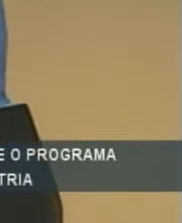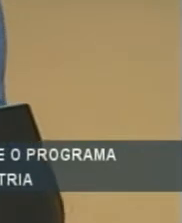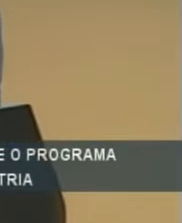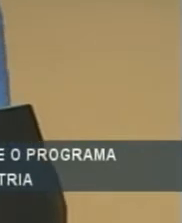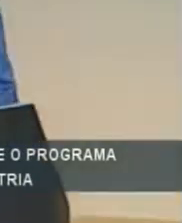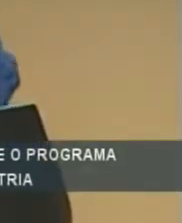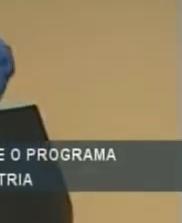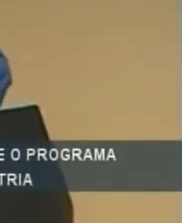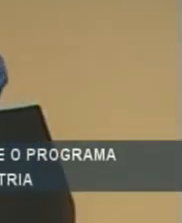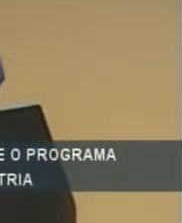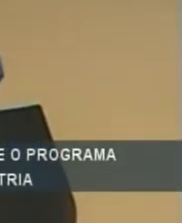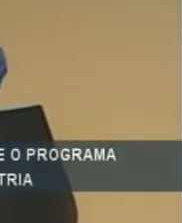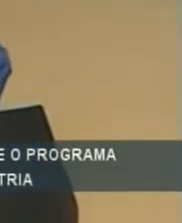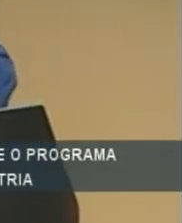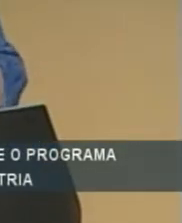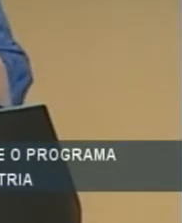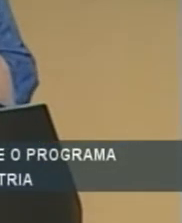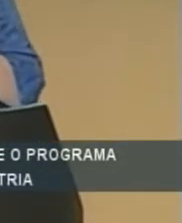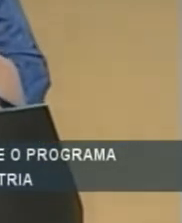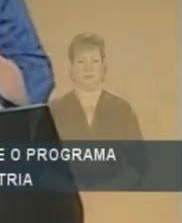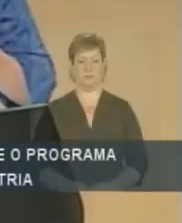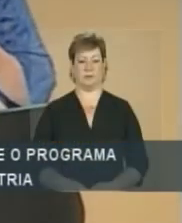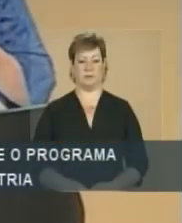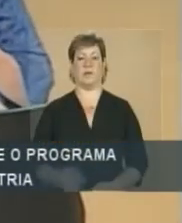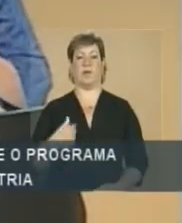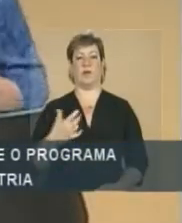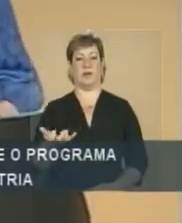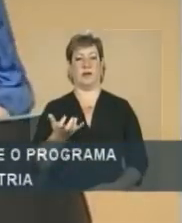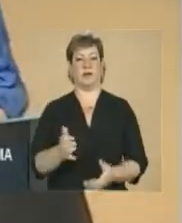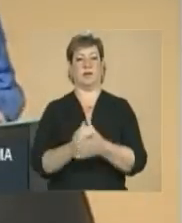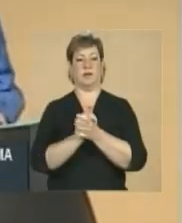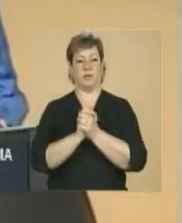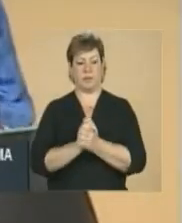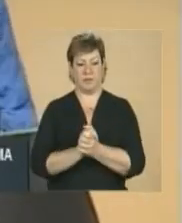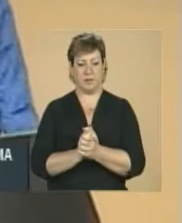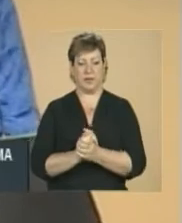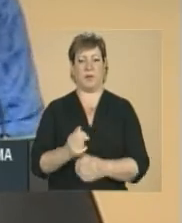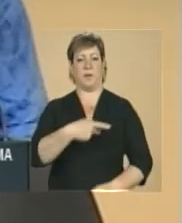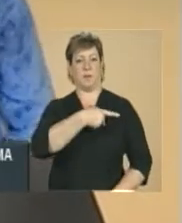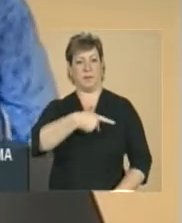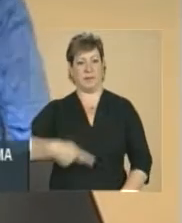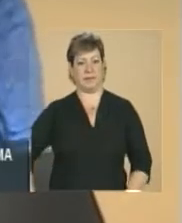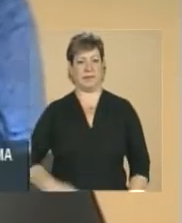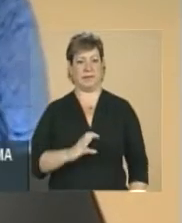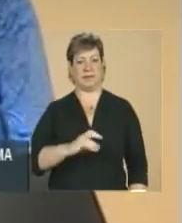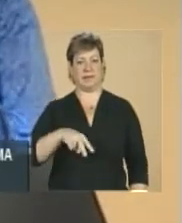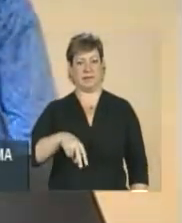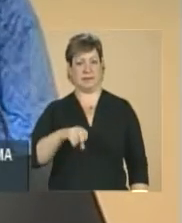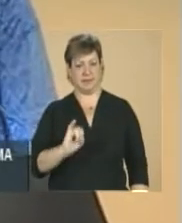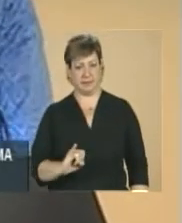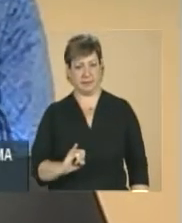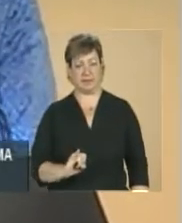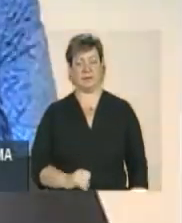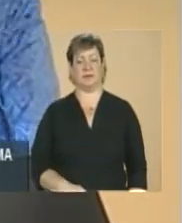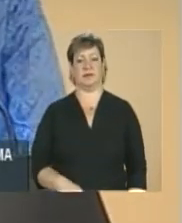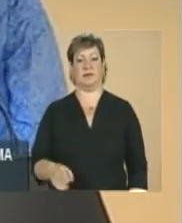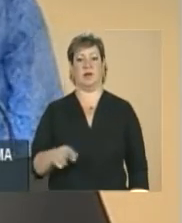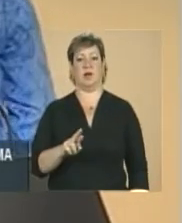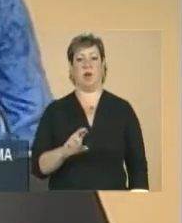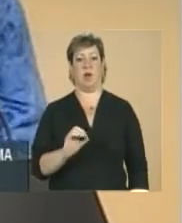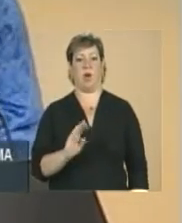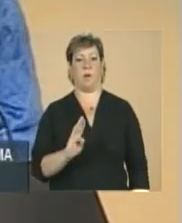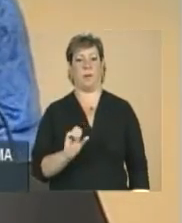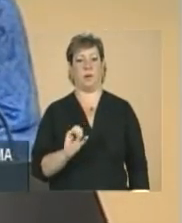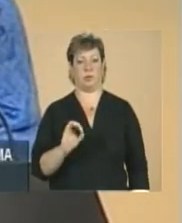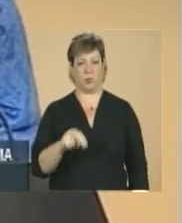Eu queria cumprimentar o presidente da CNI, o Robson